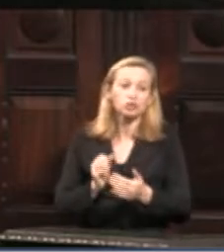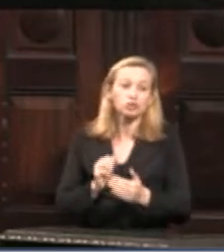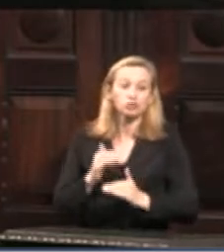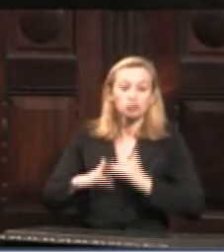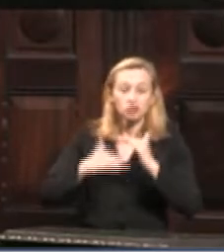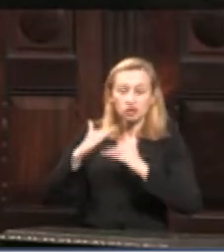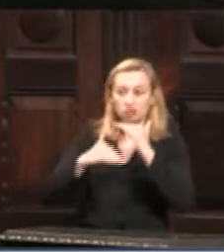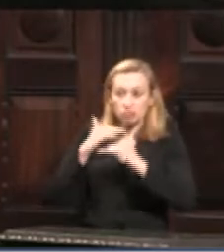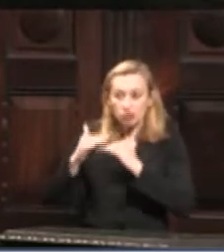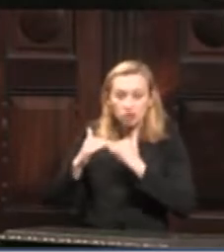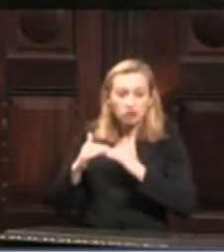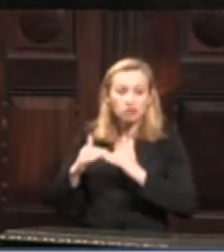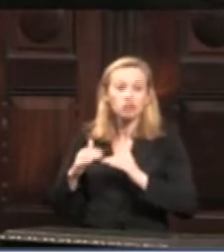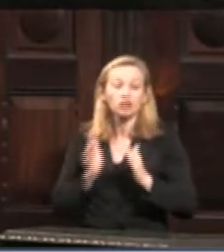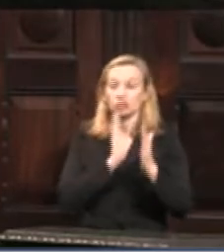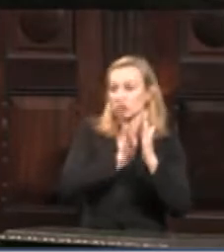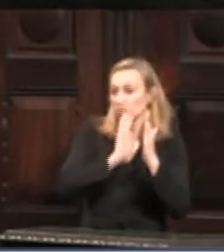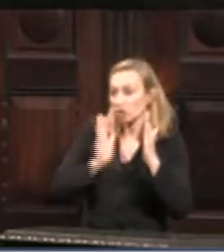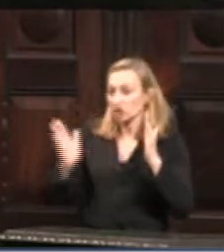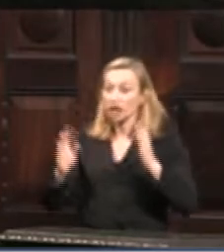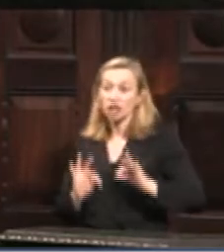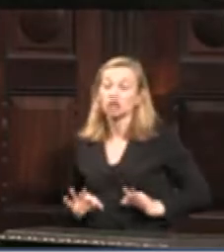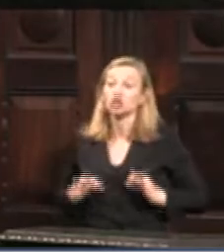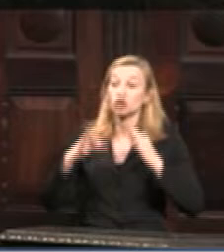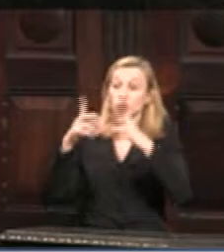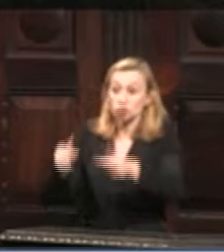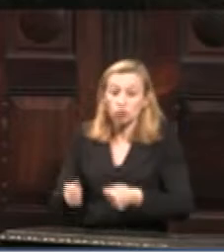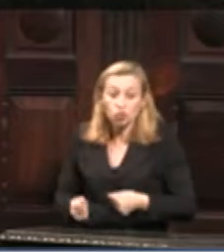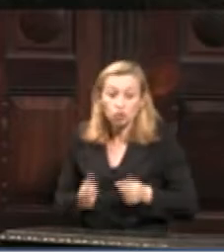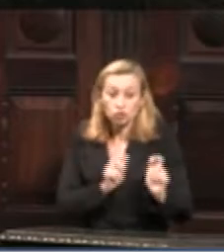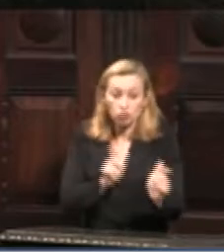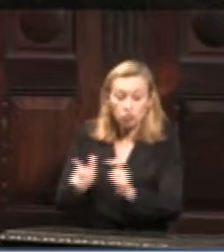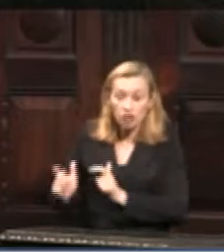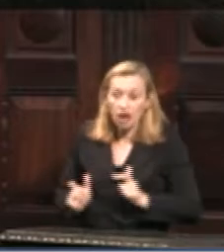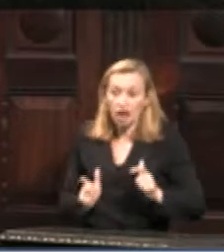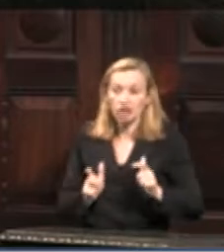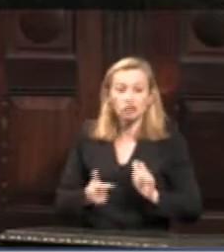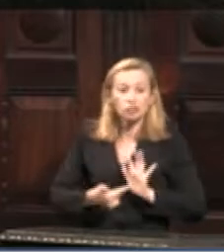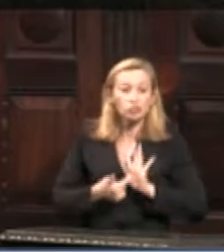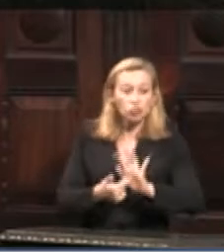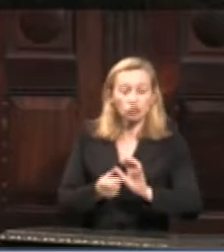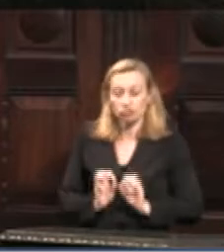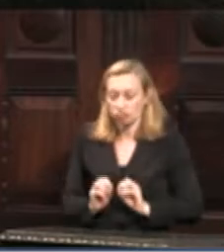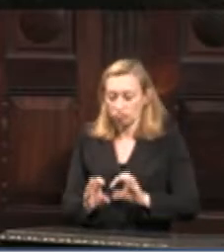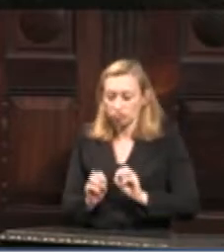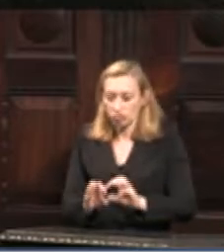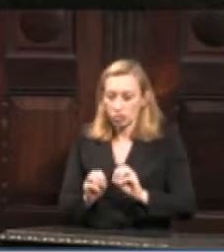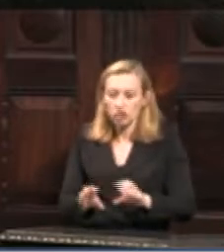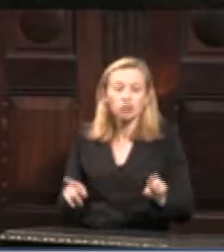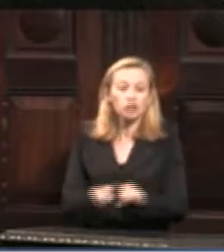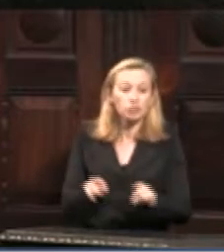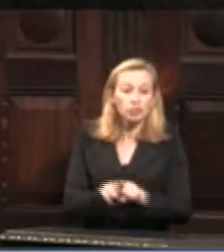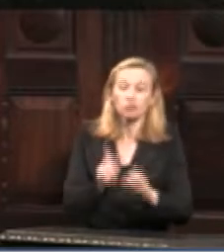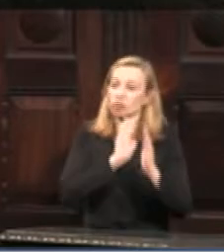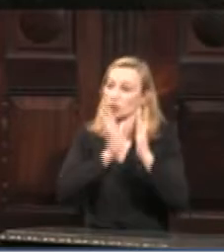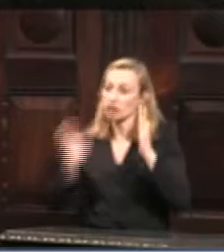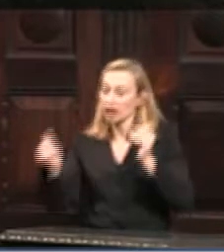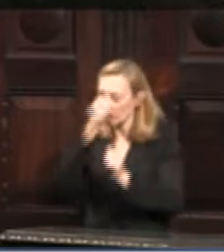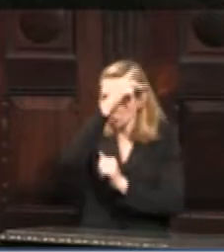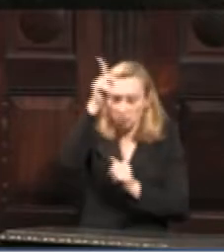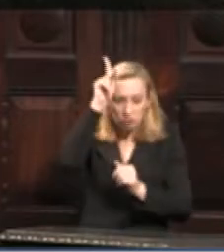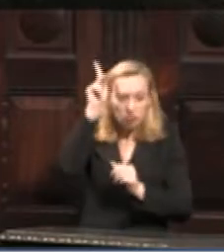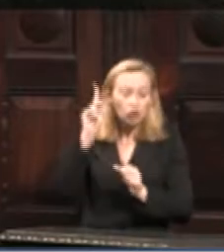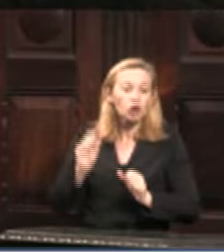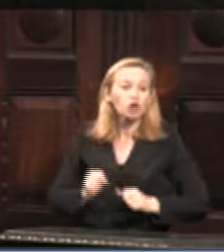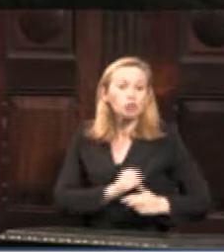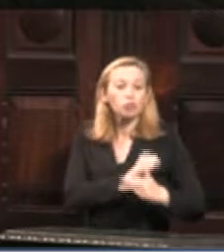de acervos de bibliotecas em todos os níveis e modalidades de educação e de bibliotecas públicas, o poder público deverá